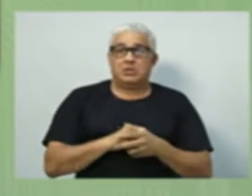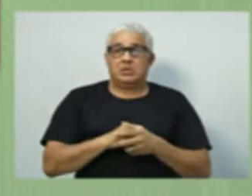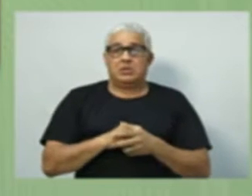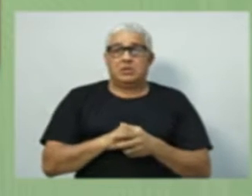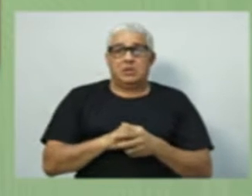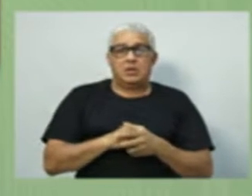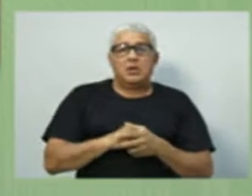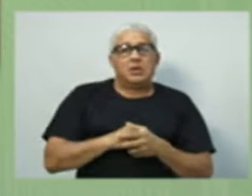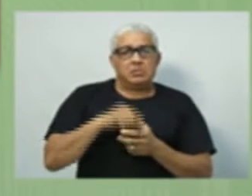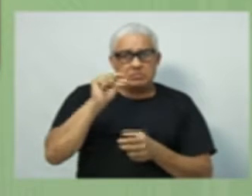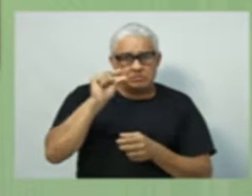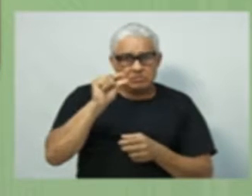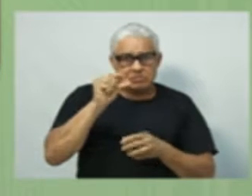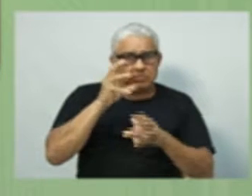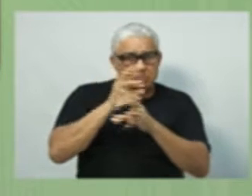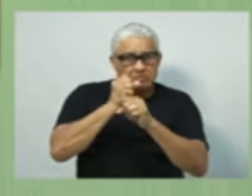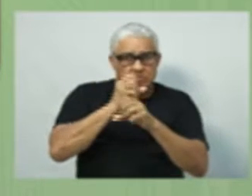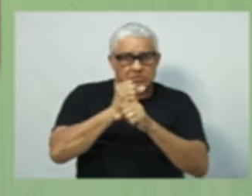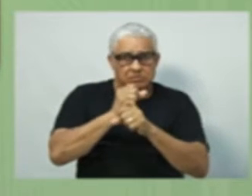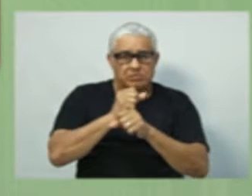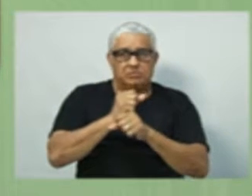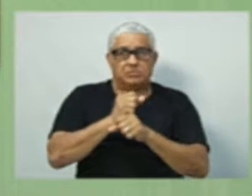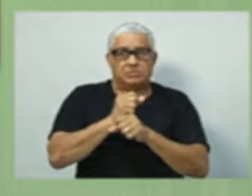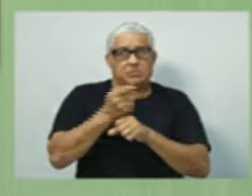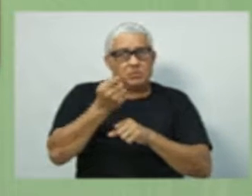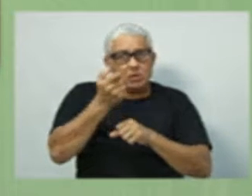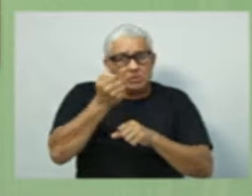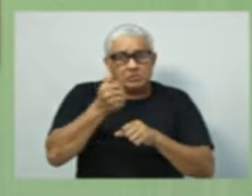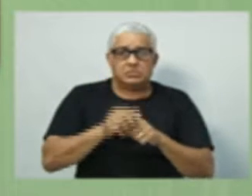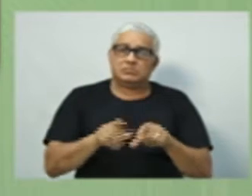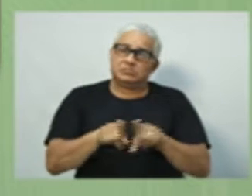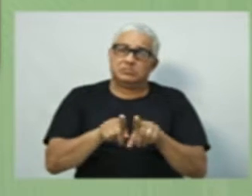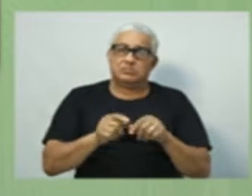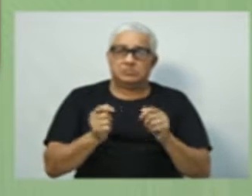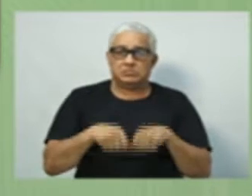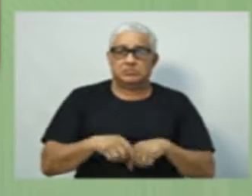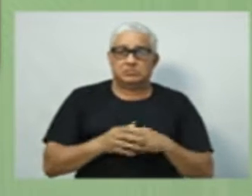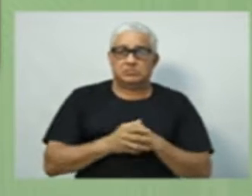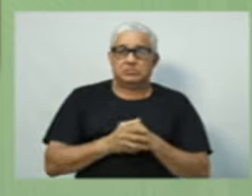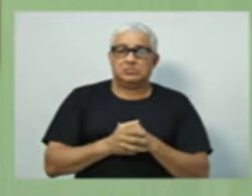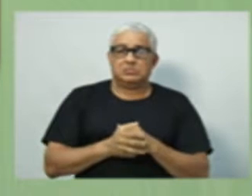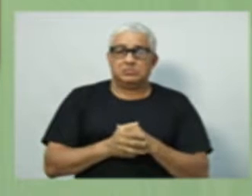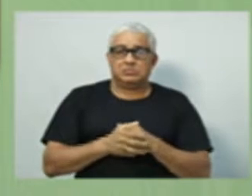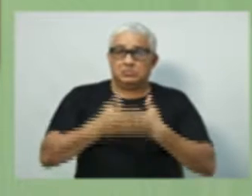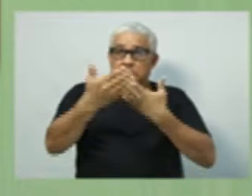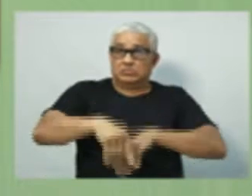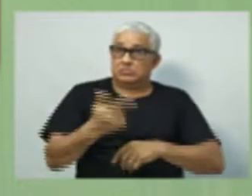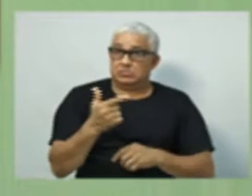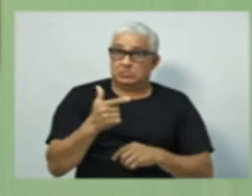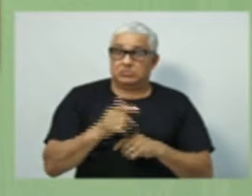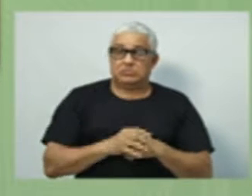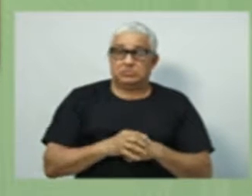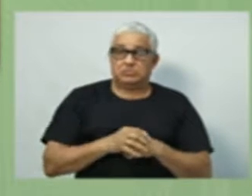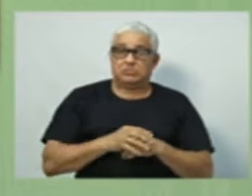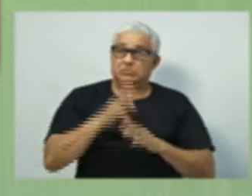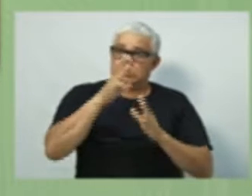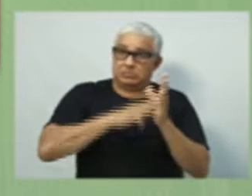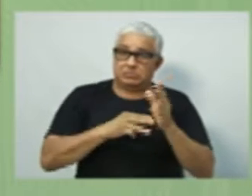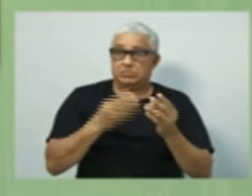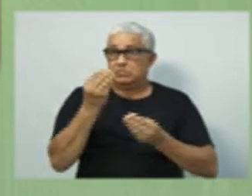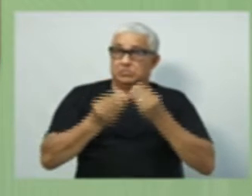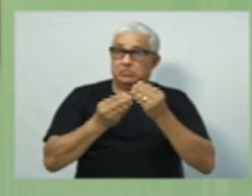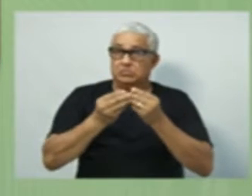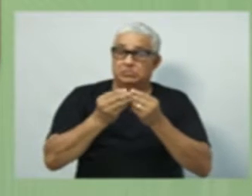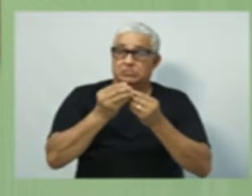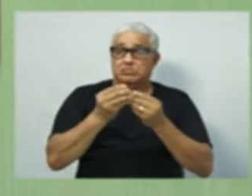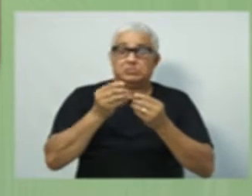pouquinho sem cálculo e provavelmente é não cair na nossa avaliações sobre os métodos previsão de talento então esse